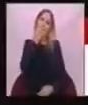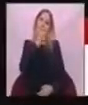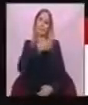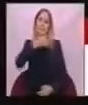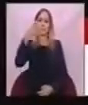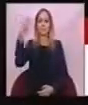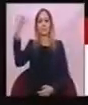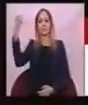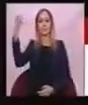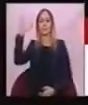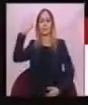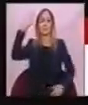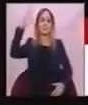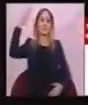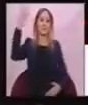gritei,